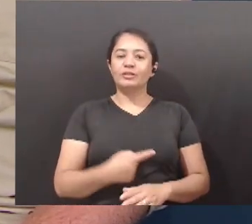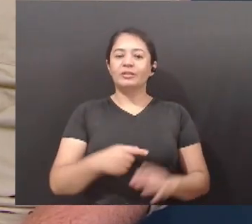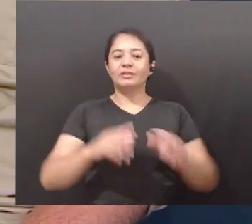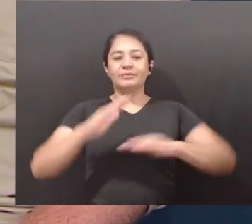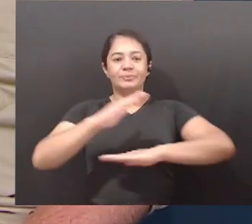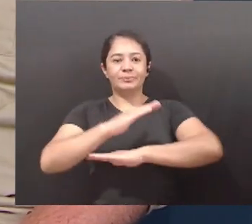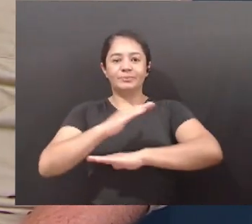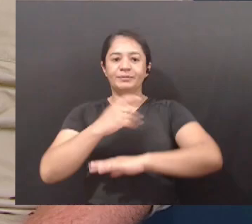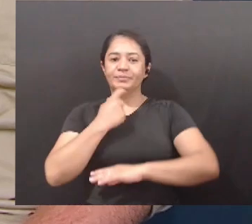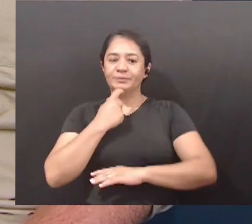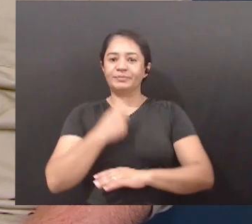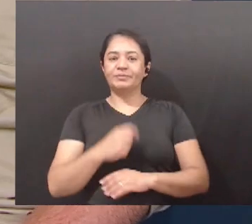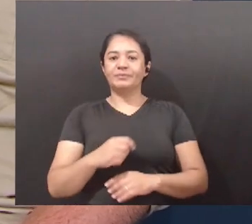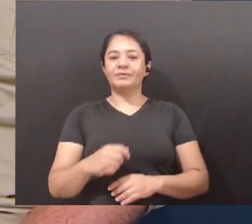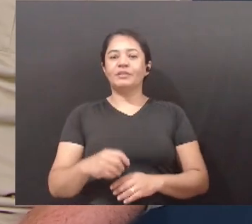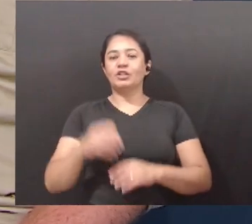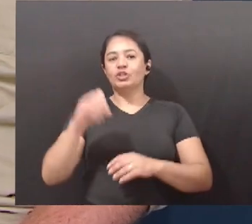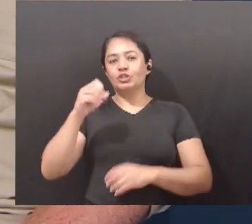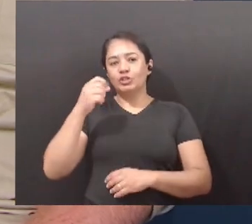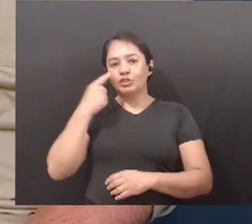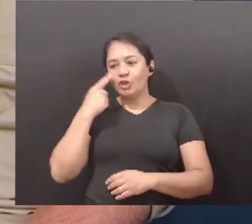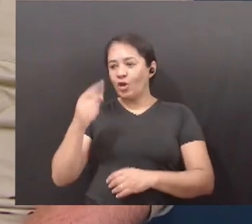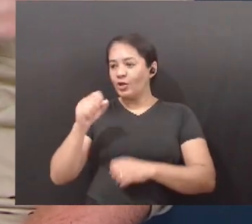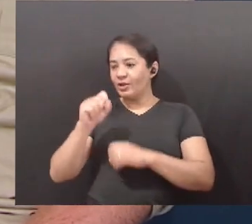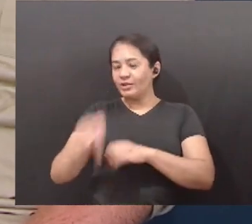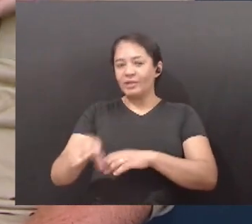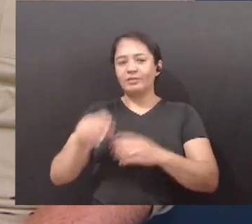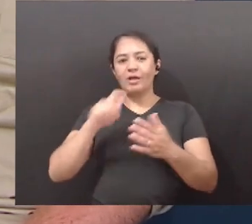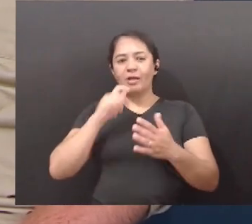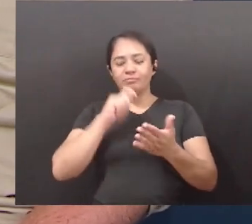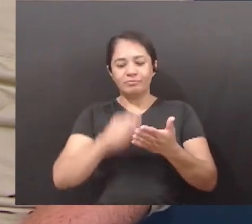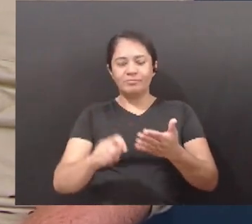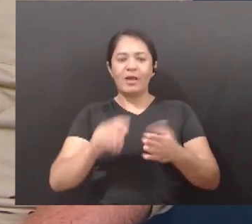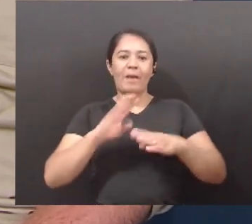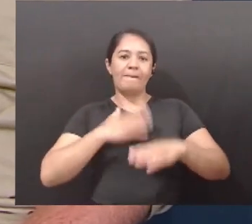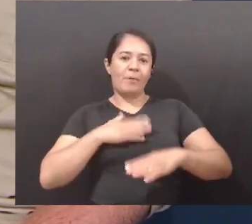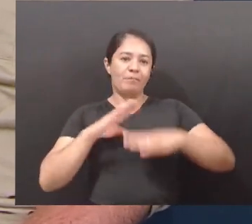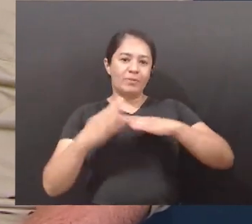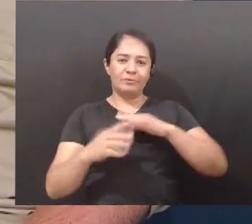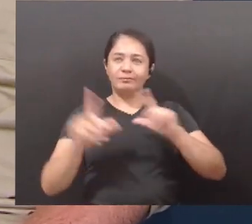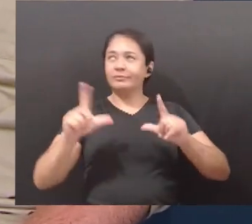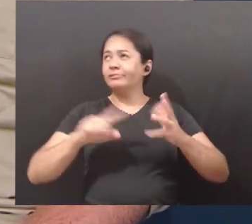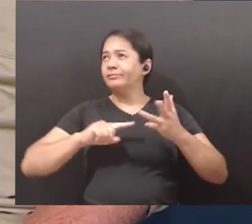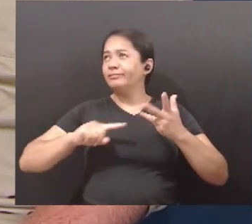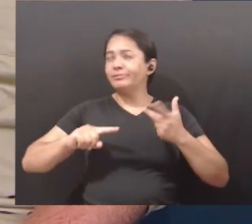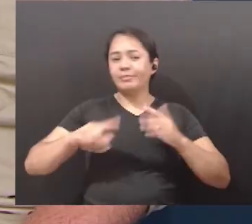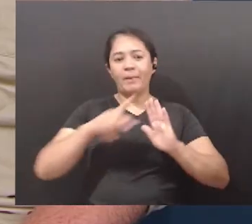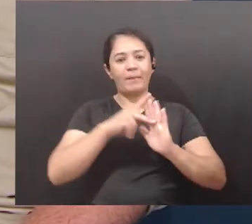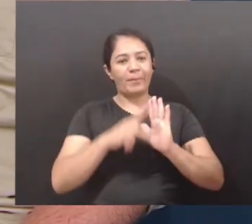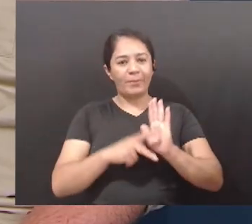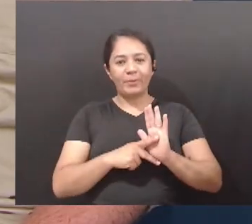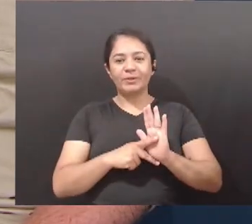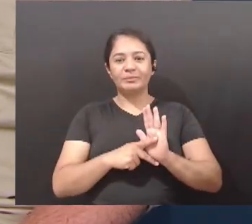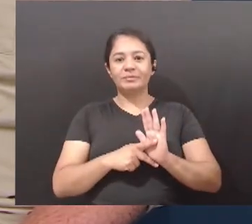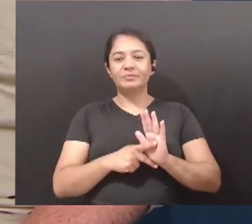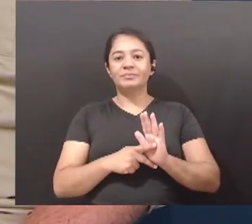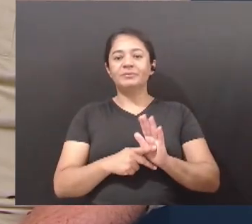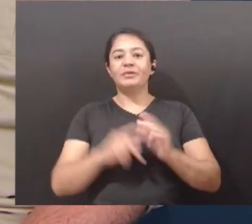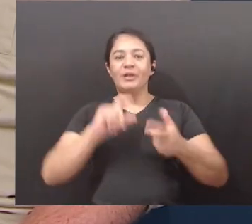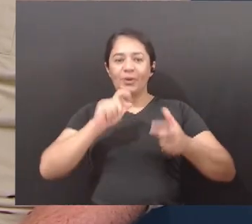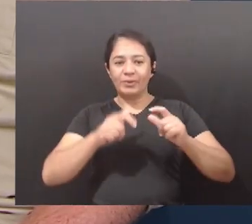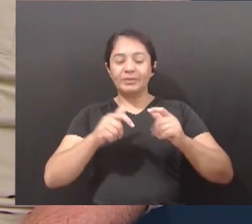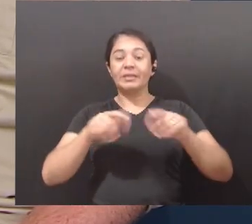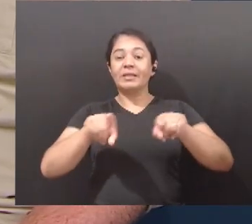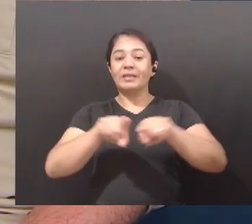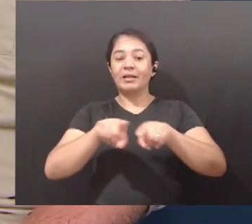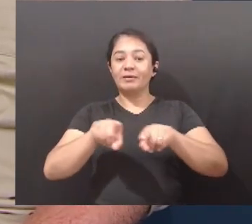na Educação, na Ponta do Lápis, Meu Bairro na TV, uma grande variedade de programas e quadros, e também de nos seguir nas